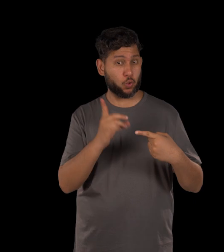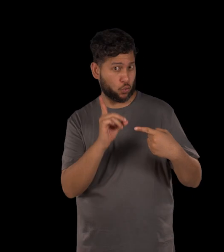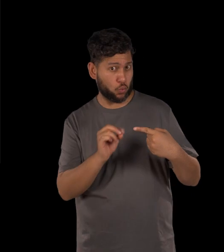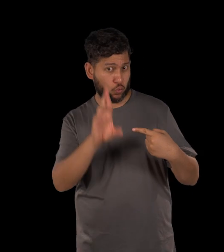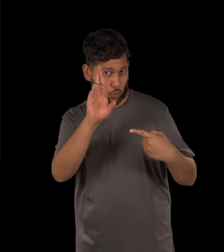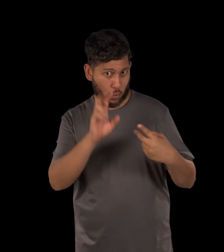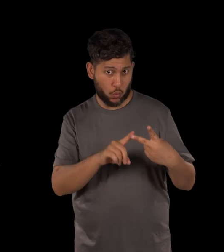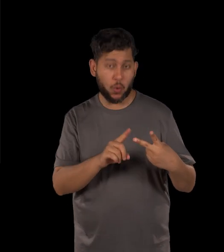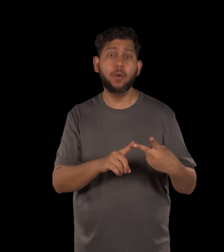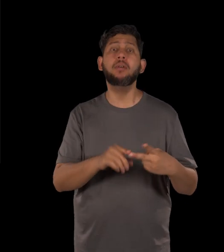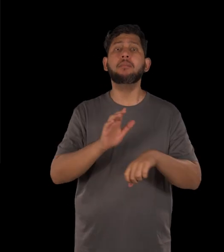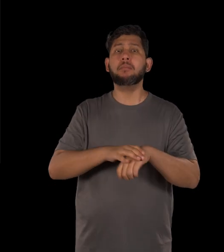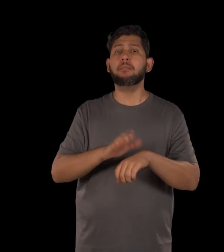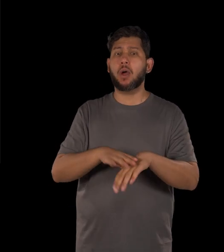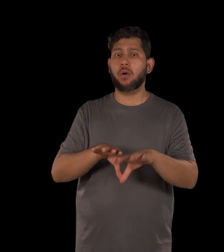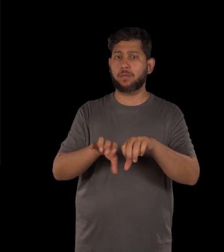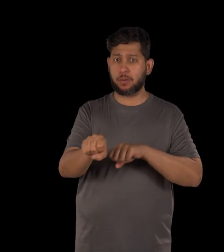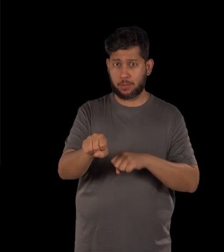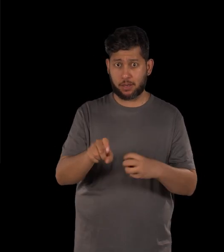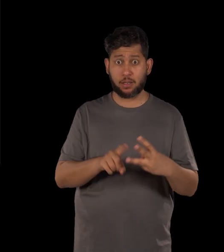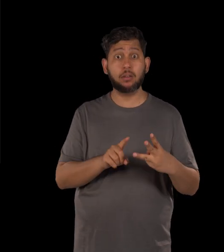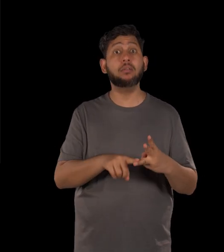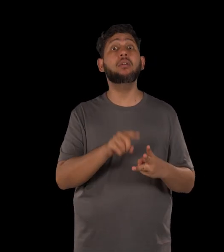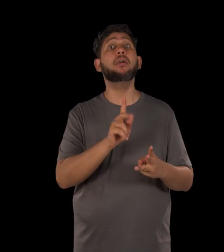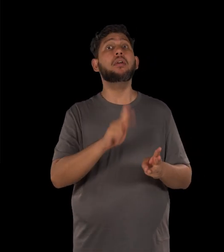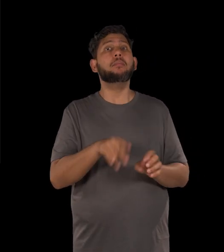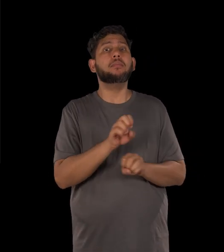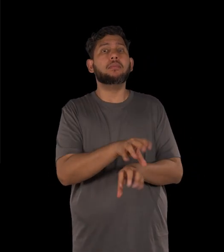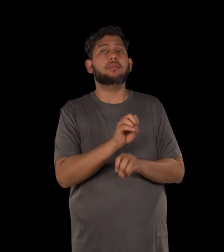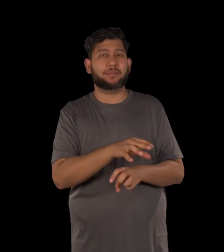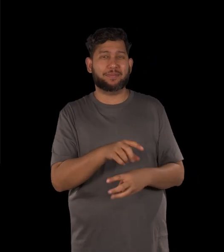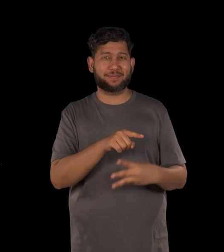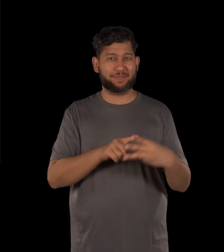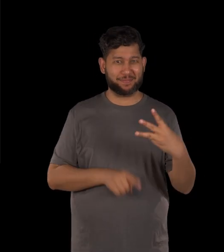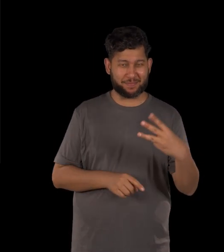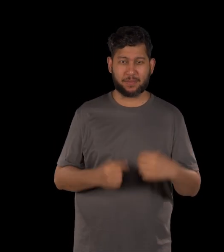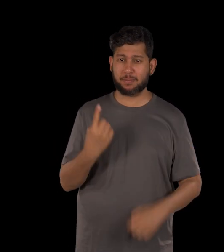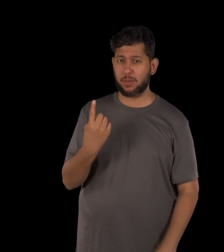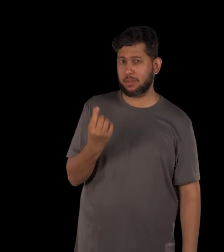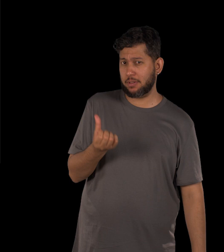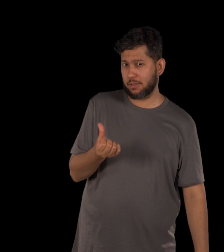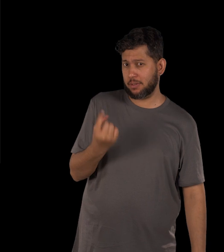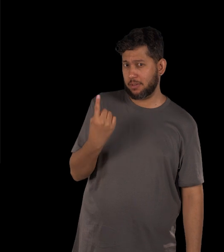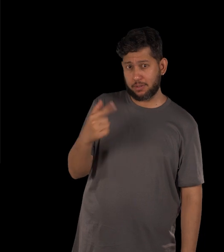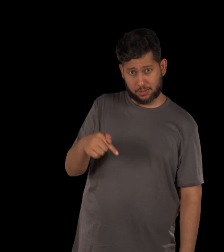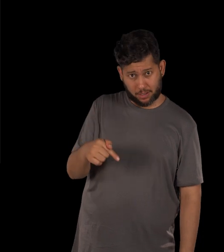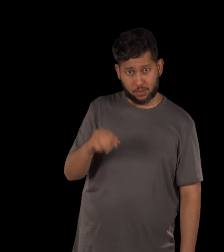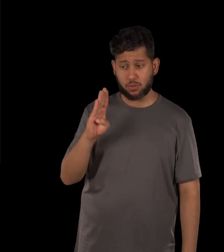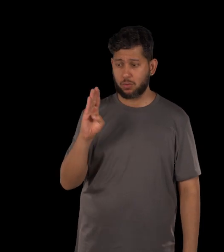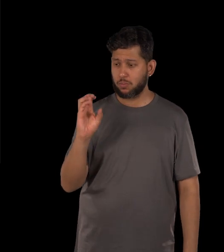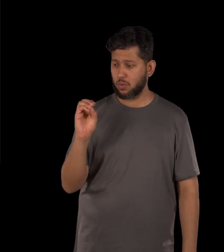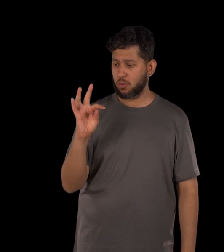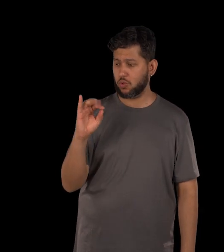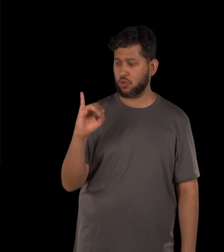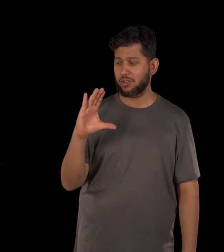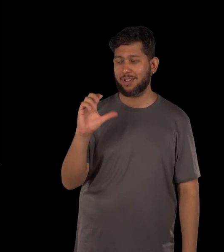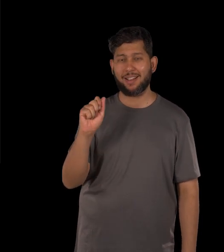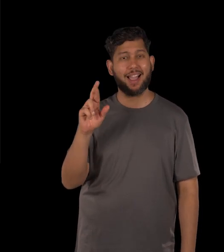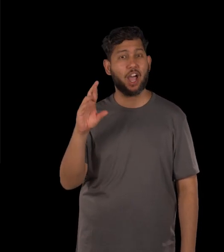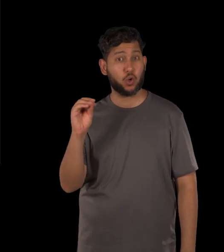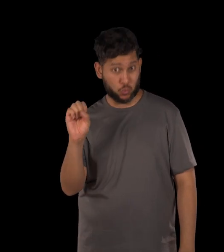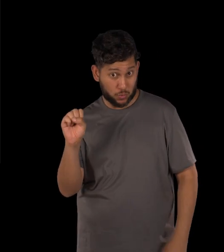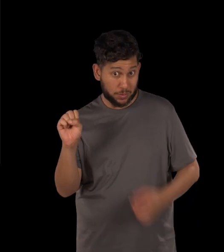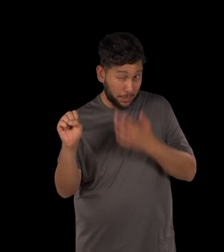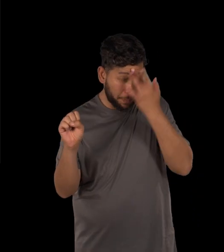nas universidades: doutores, bacharéis e licenciados. Em 1617,